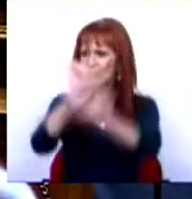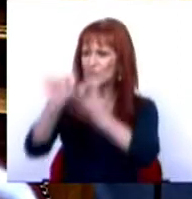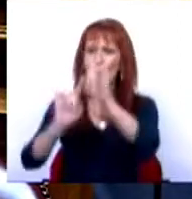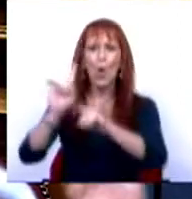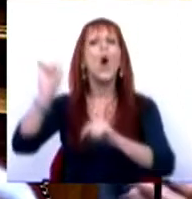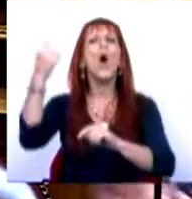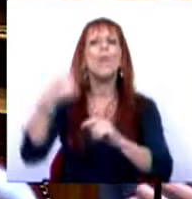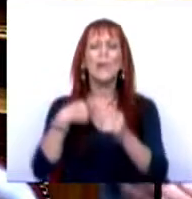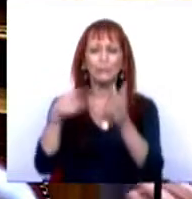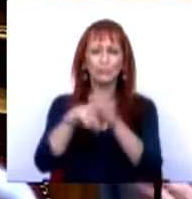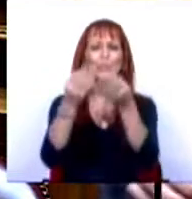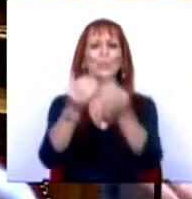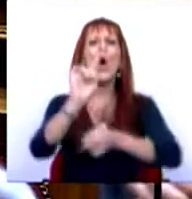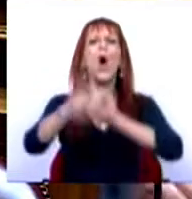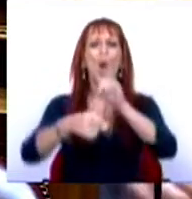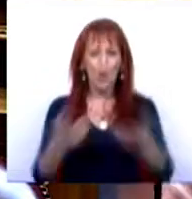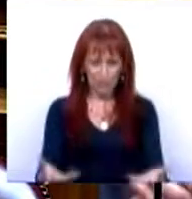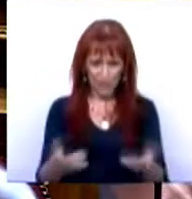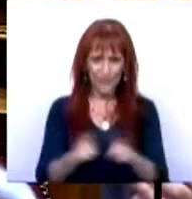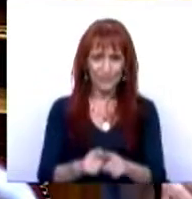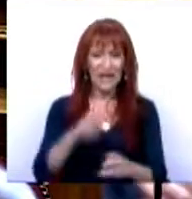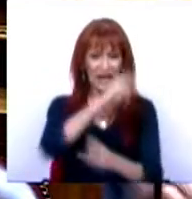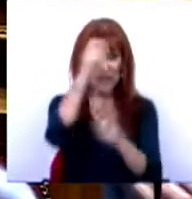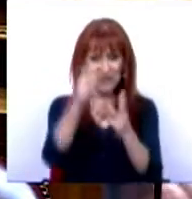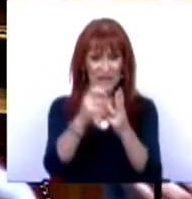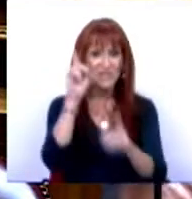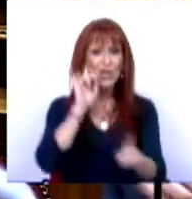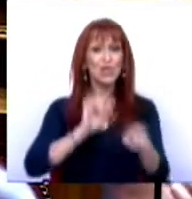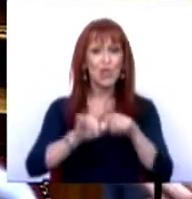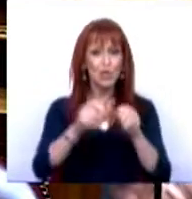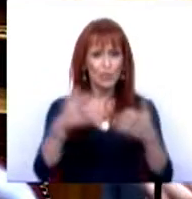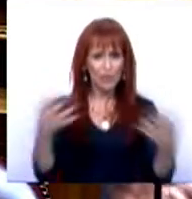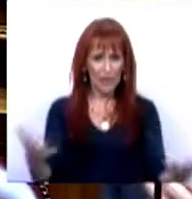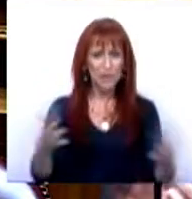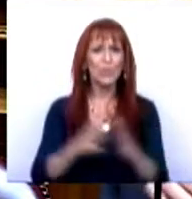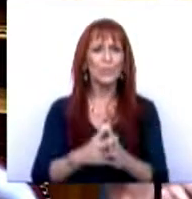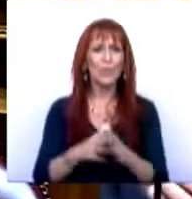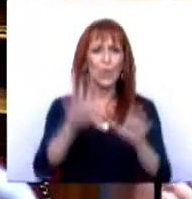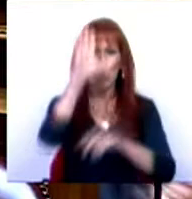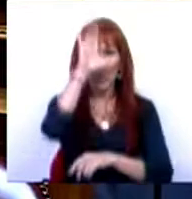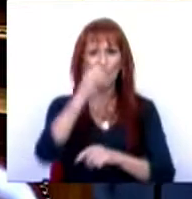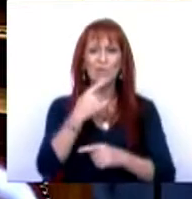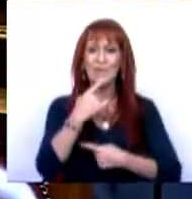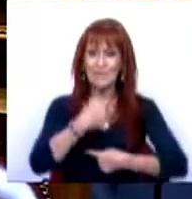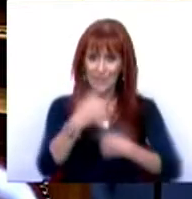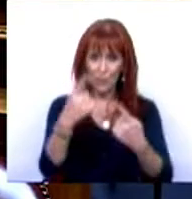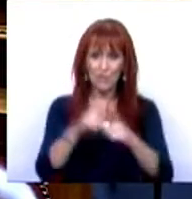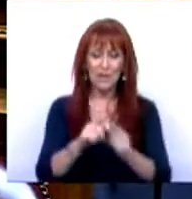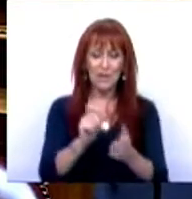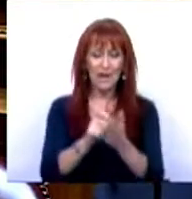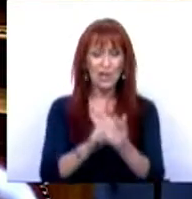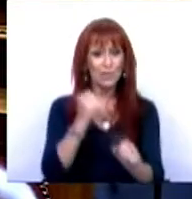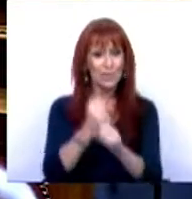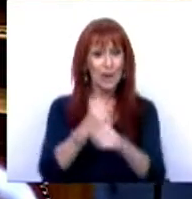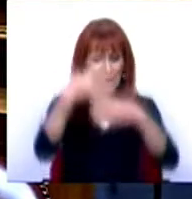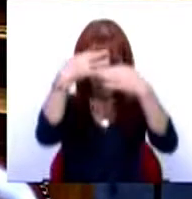aquilo que devia ser legislado. Em terceiro lugar, senhoras e senhores deputados, o Governo anunciou uma agenda para o